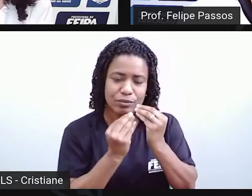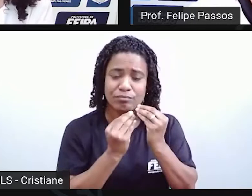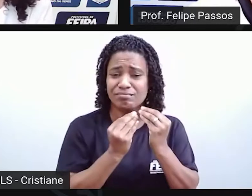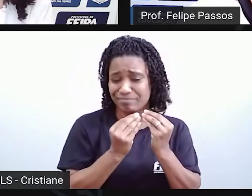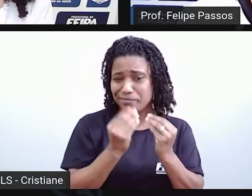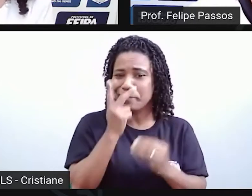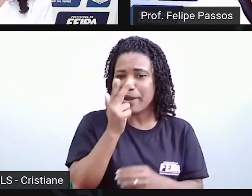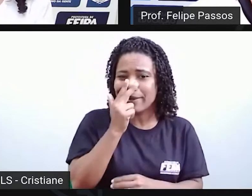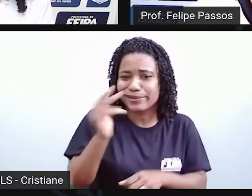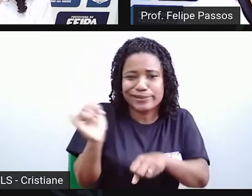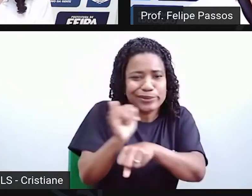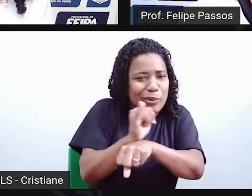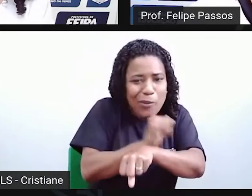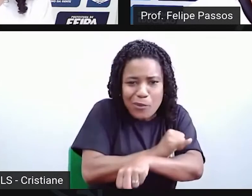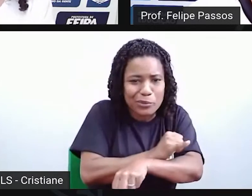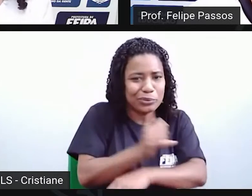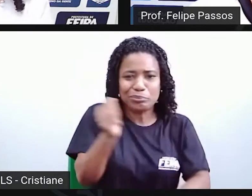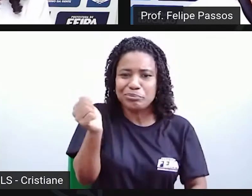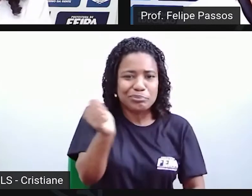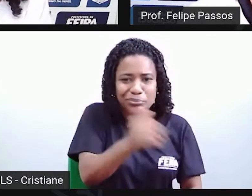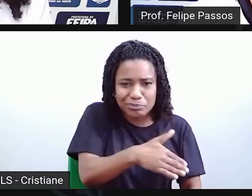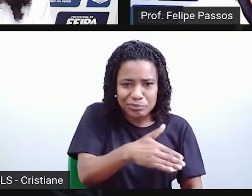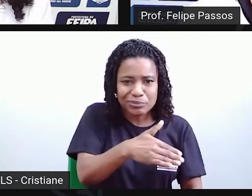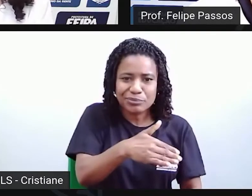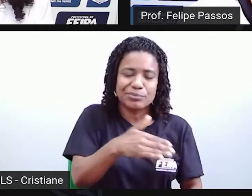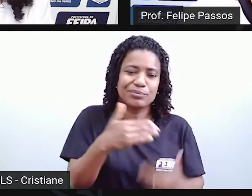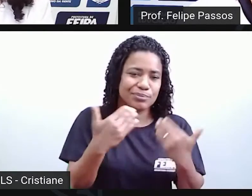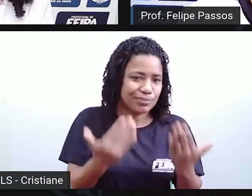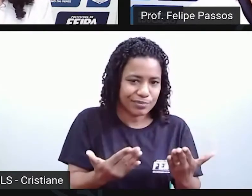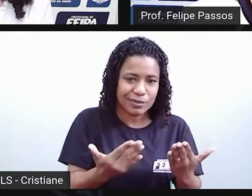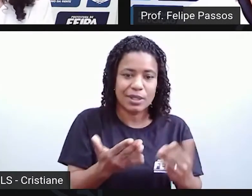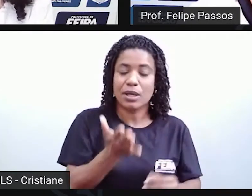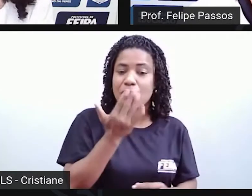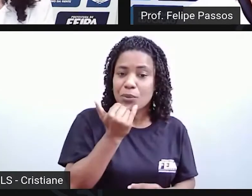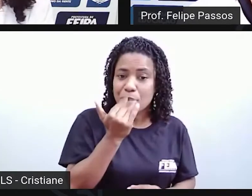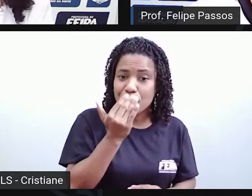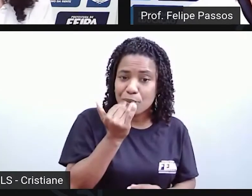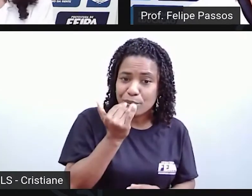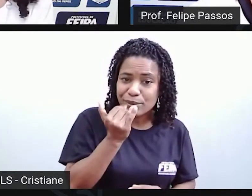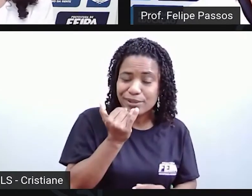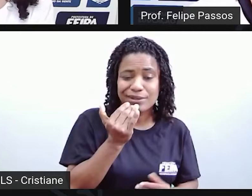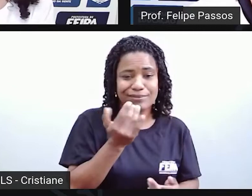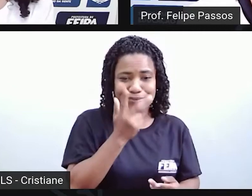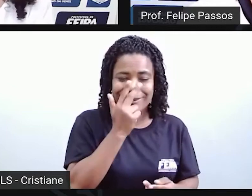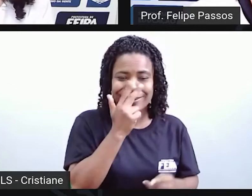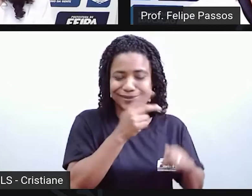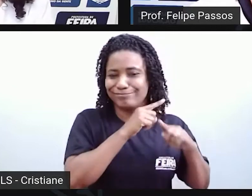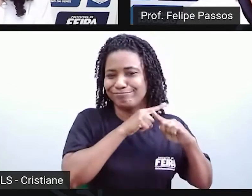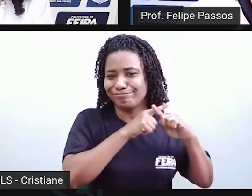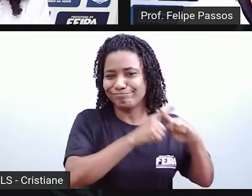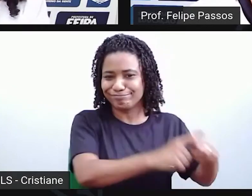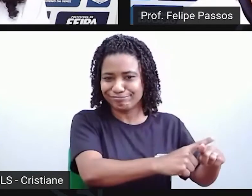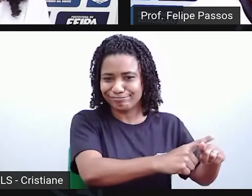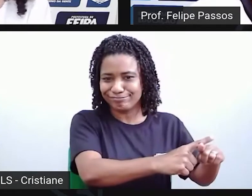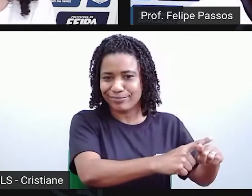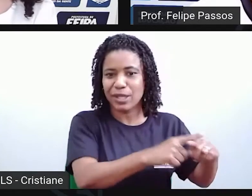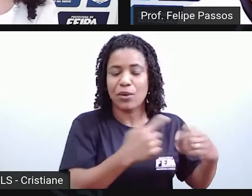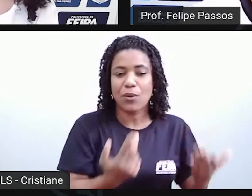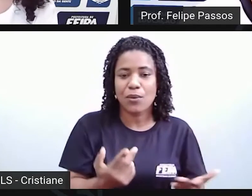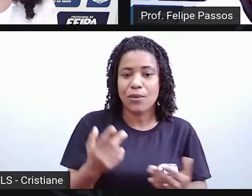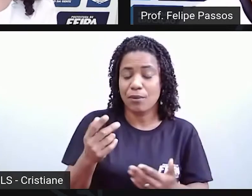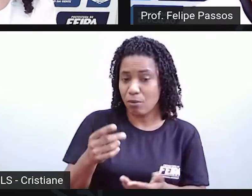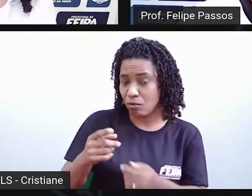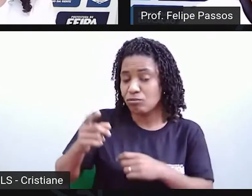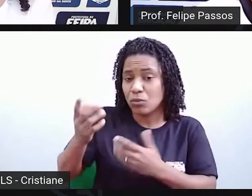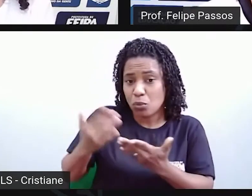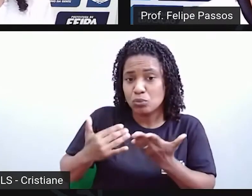de comportamentos alimentares que não são legais ou que são vistos por nutricionistas como comportamentos